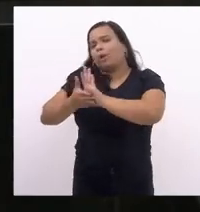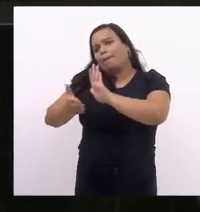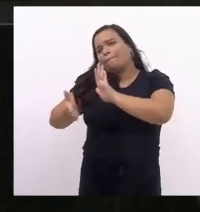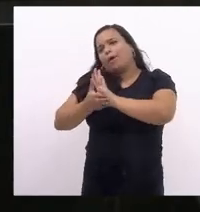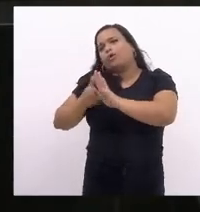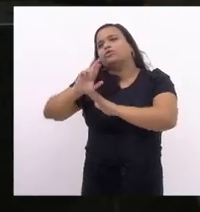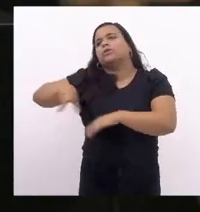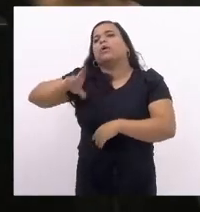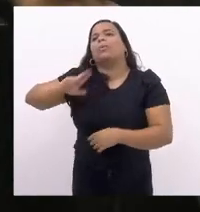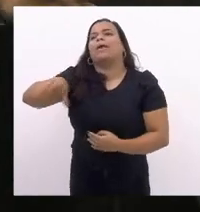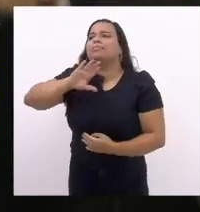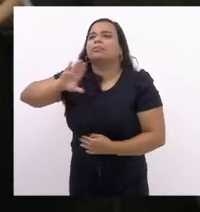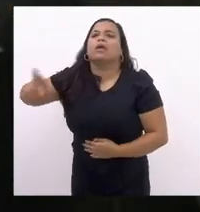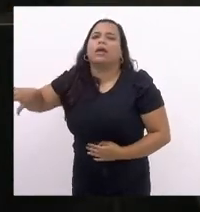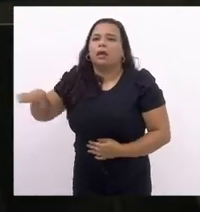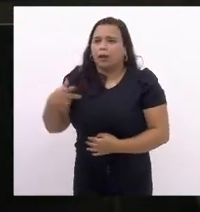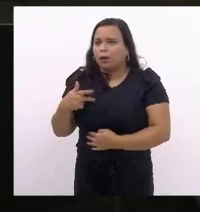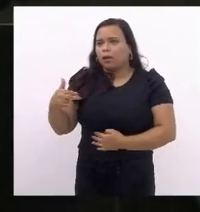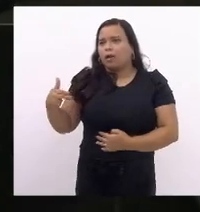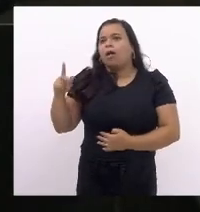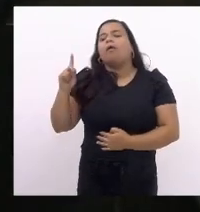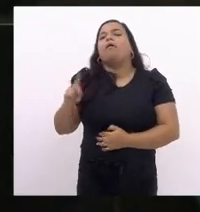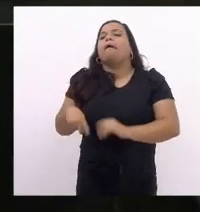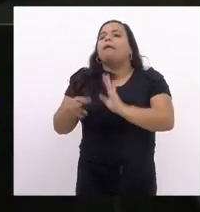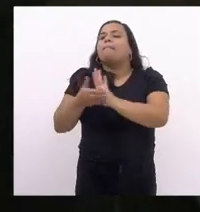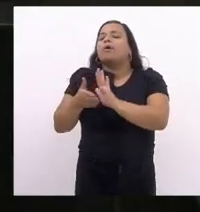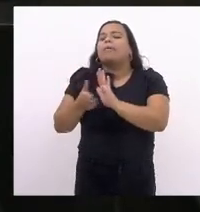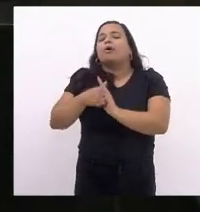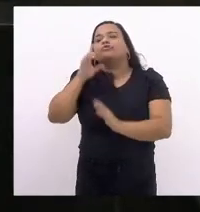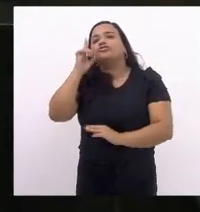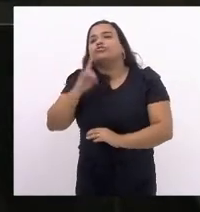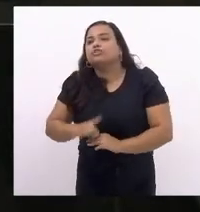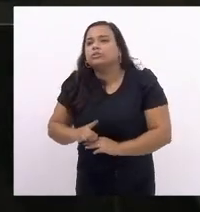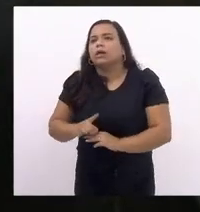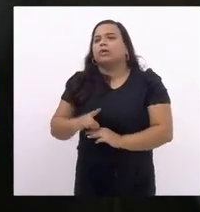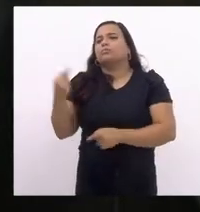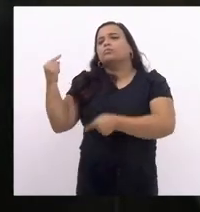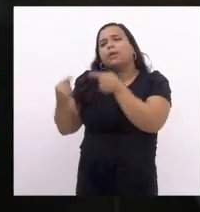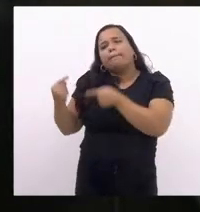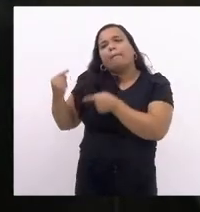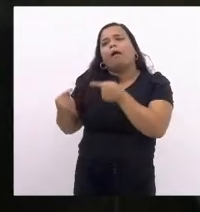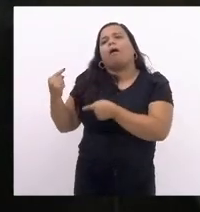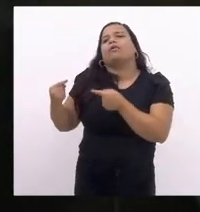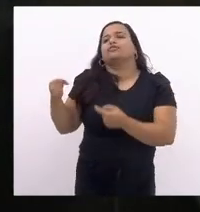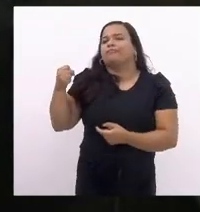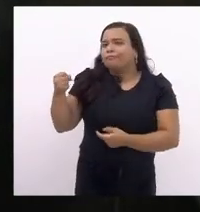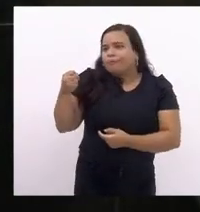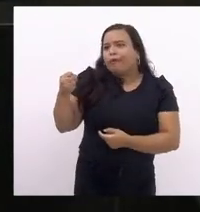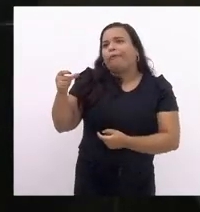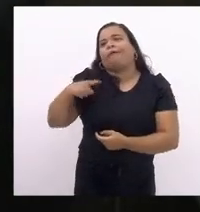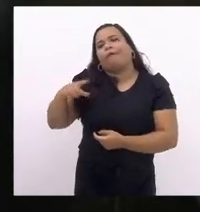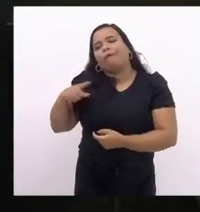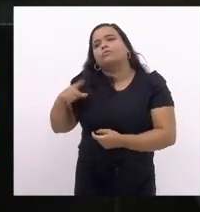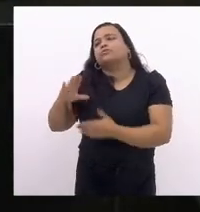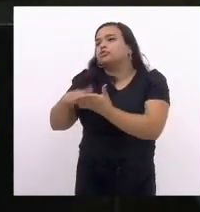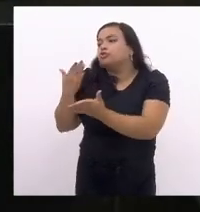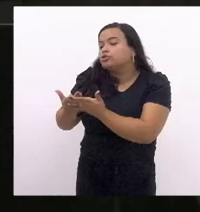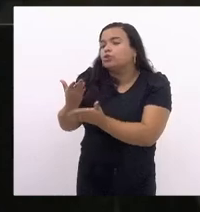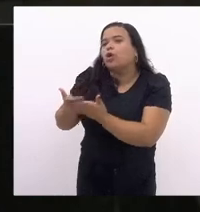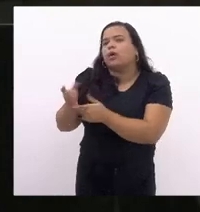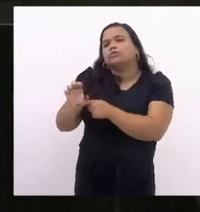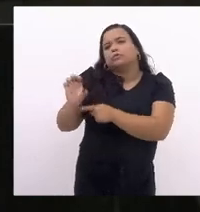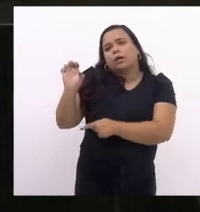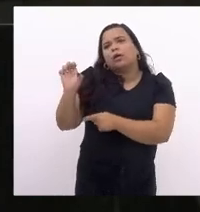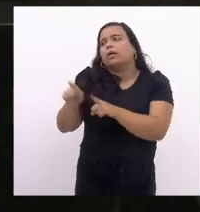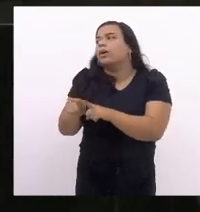uma negação do que quer que seja, mas propunha o direito a um debate aprofundado com as escolas estaduais,